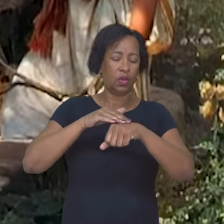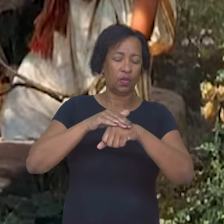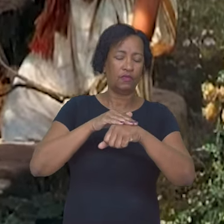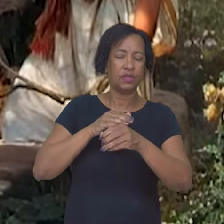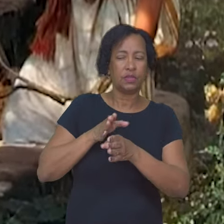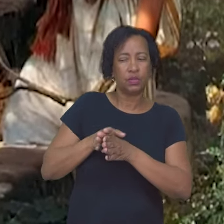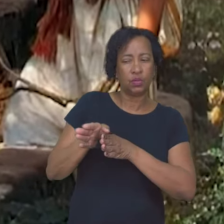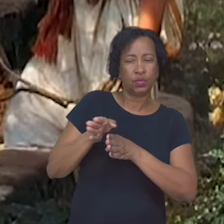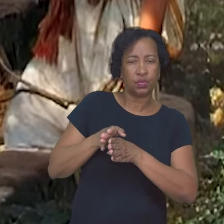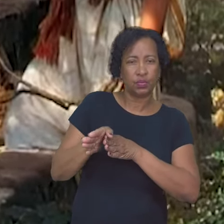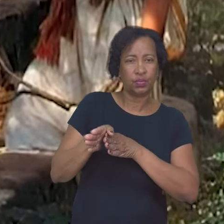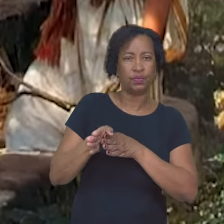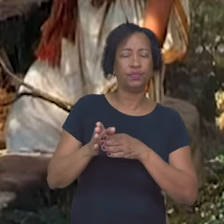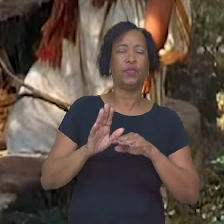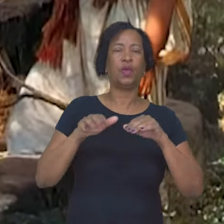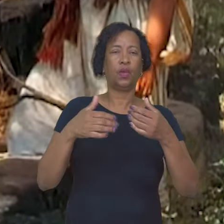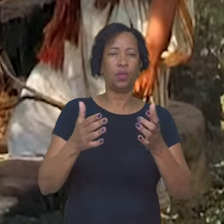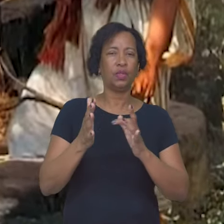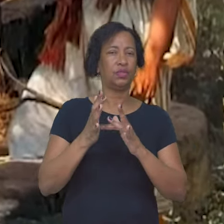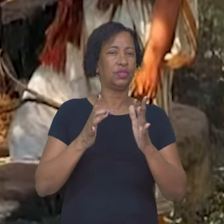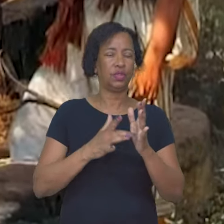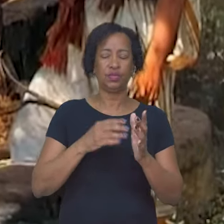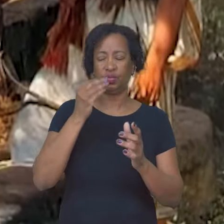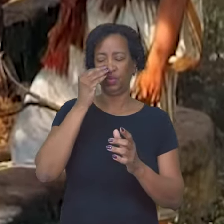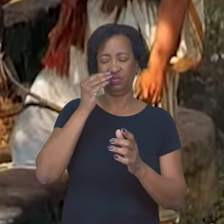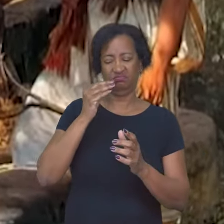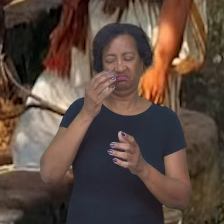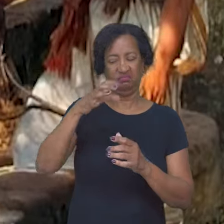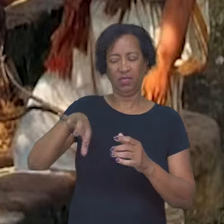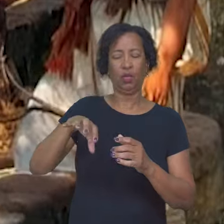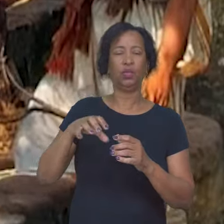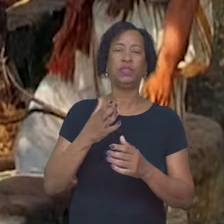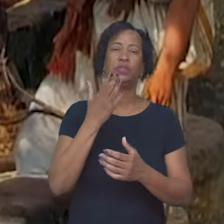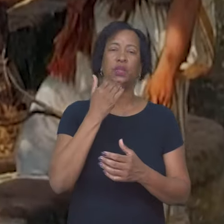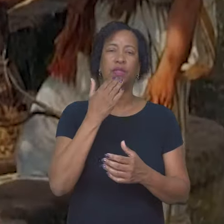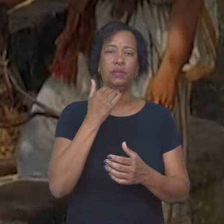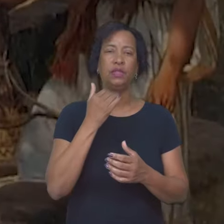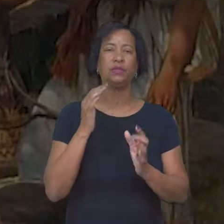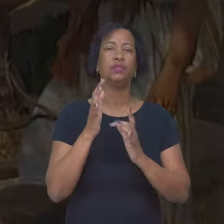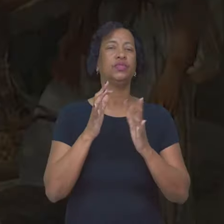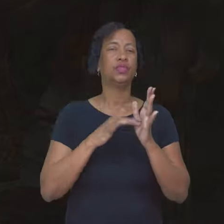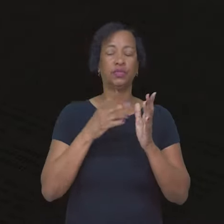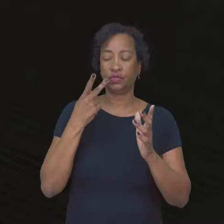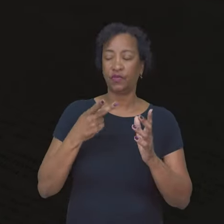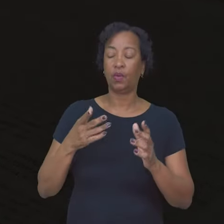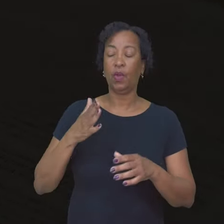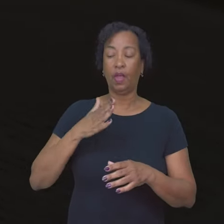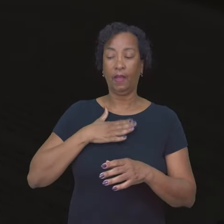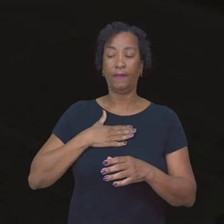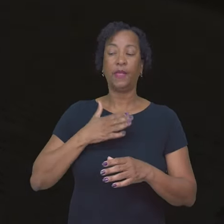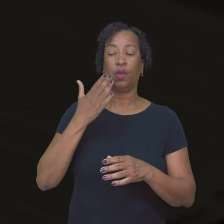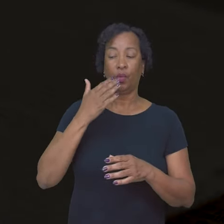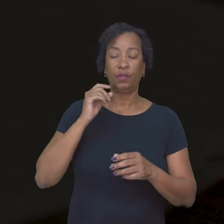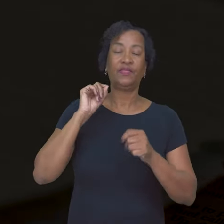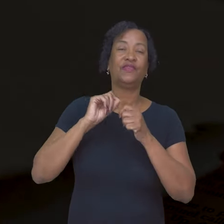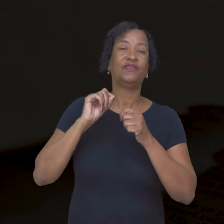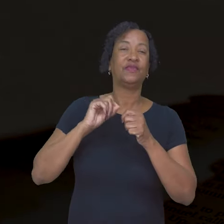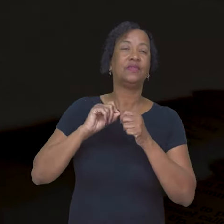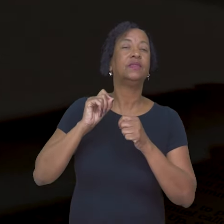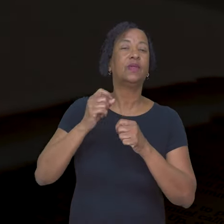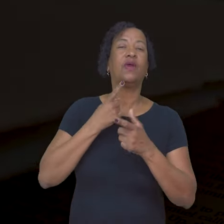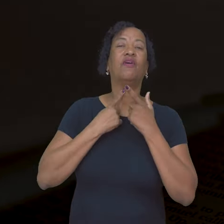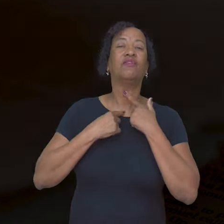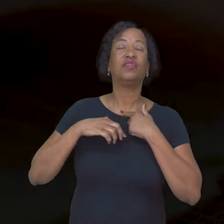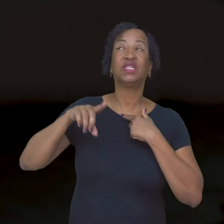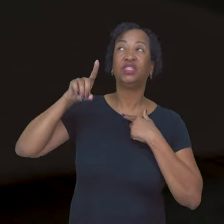mulher quando Jesus recusou o alimento que os apóstolos lhe ofereceram ele disse a minha comida é fazer a vontade daquele que me enviou e